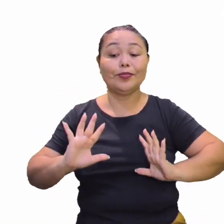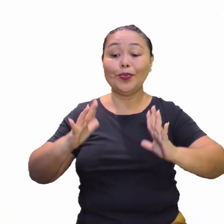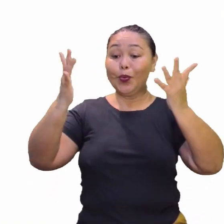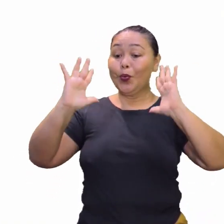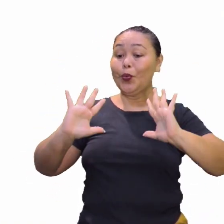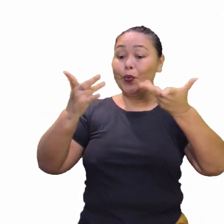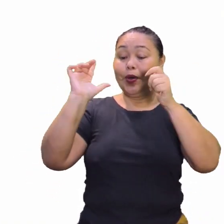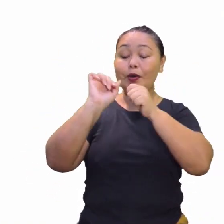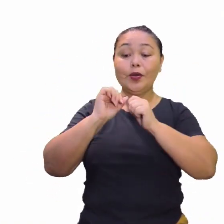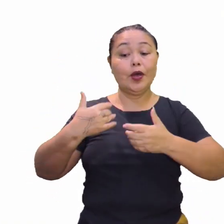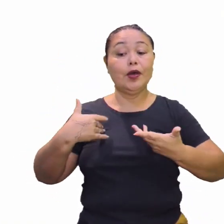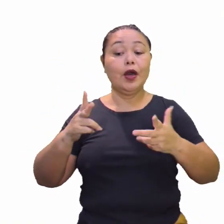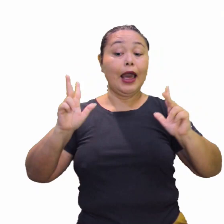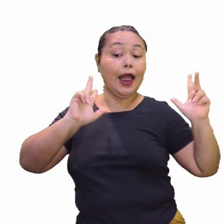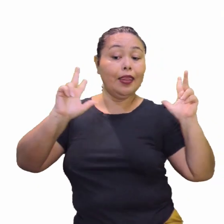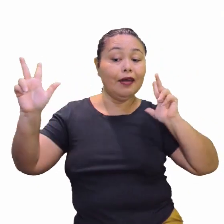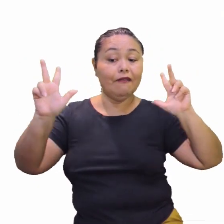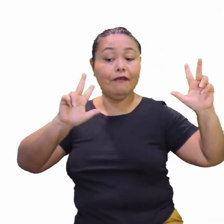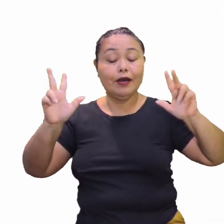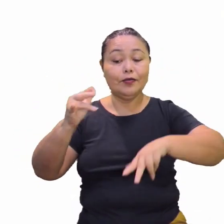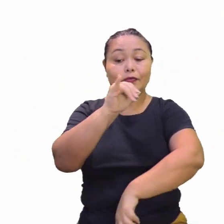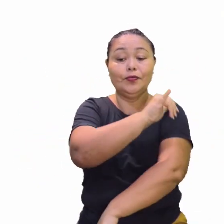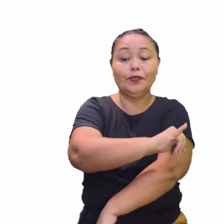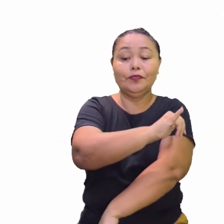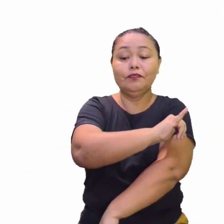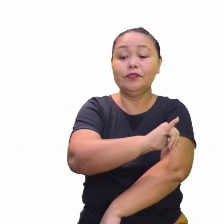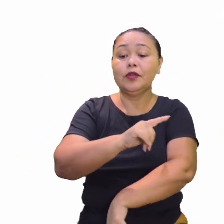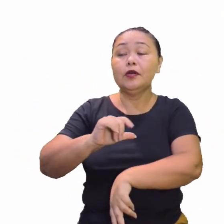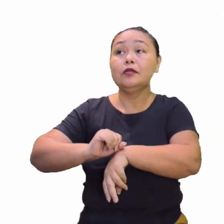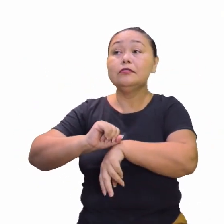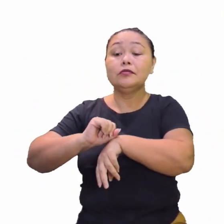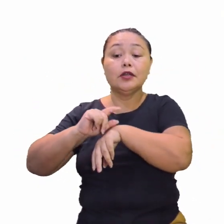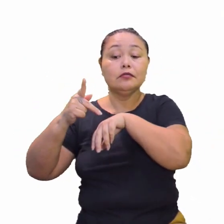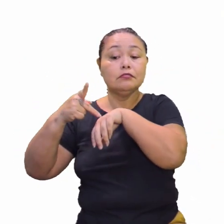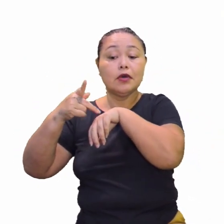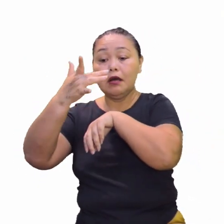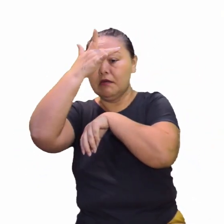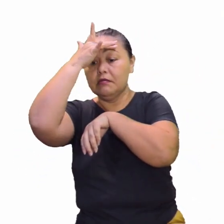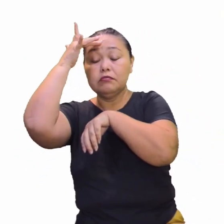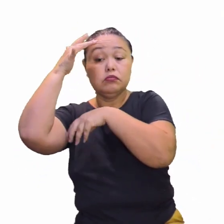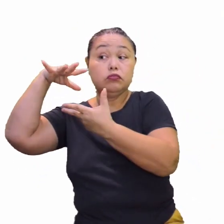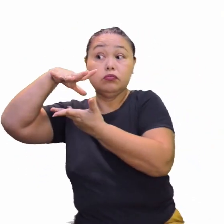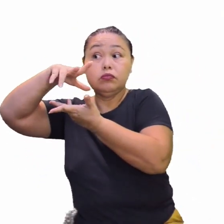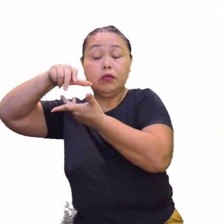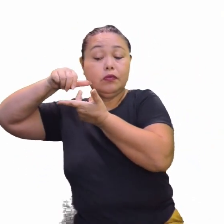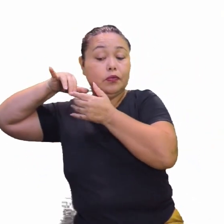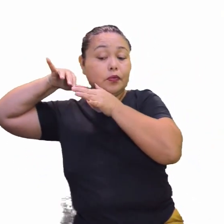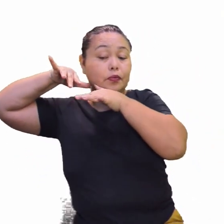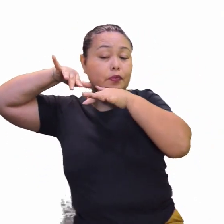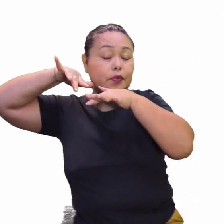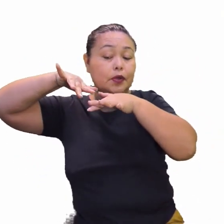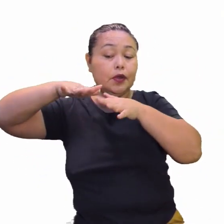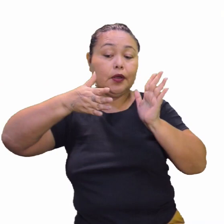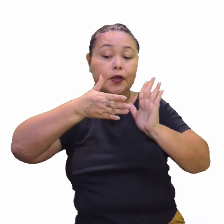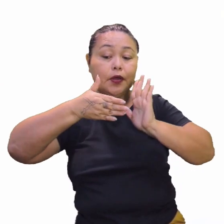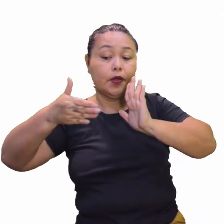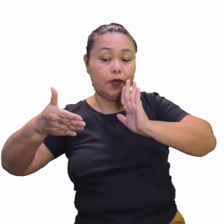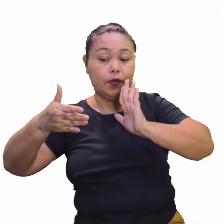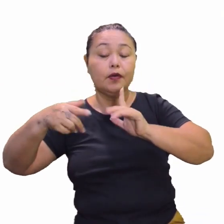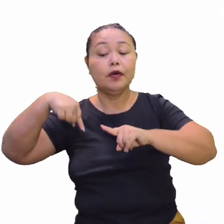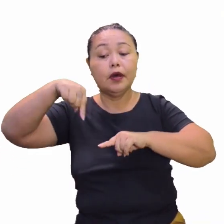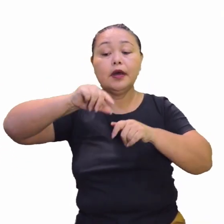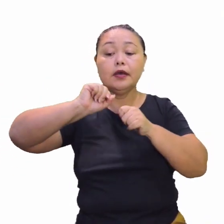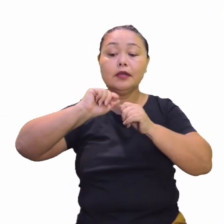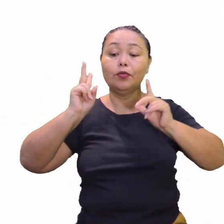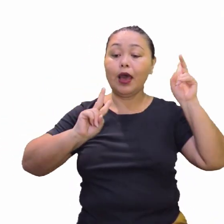festejos, né, como, por exemplo, Carnaval no Rio de Janeiro, que é procurado por diversas pessoas do mundo durante o período do Carnaval